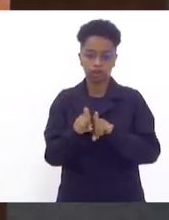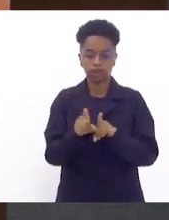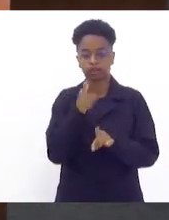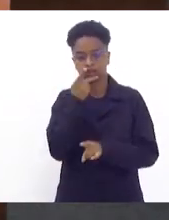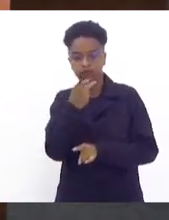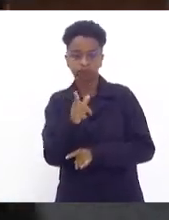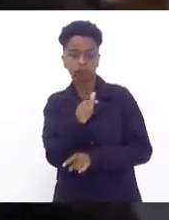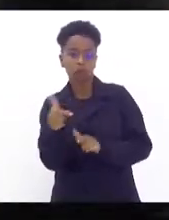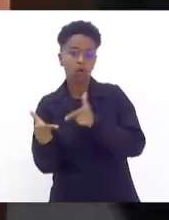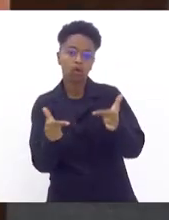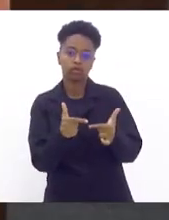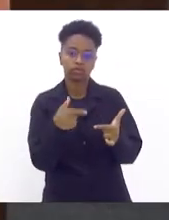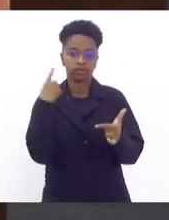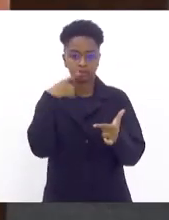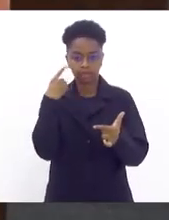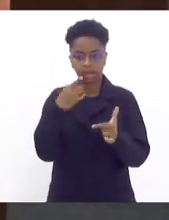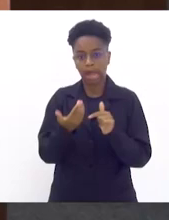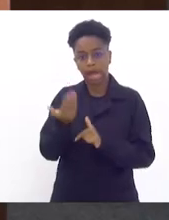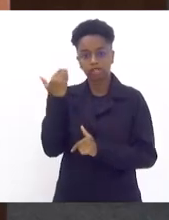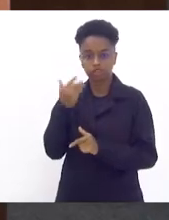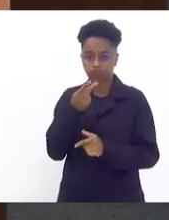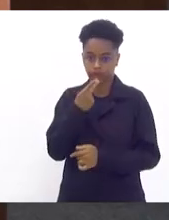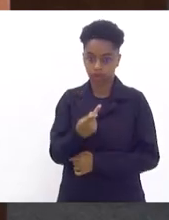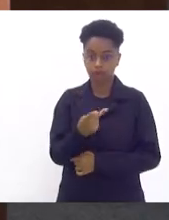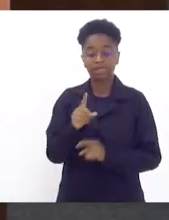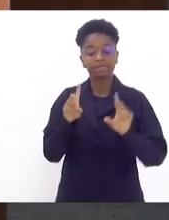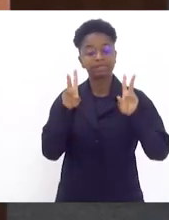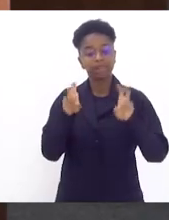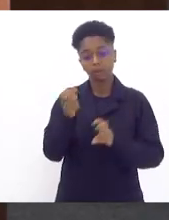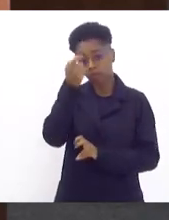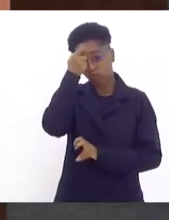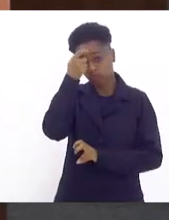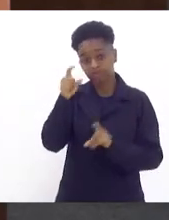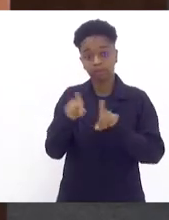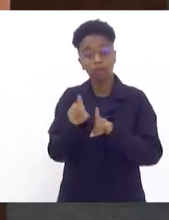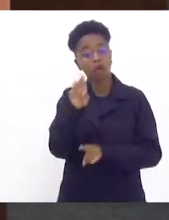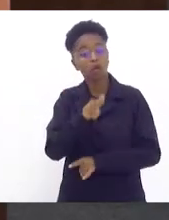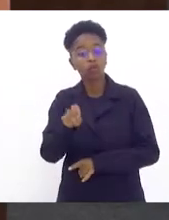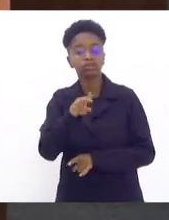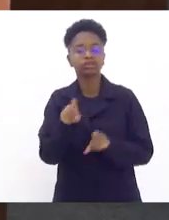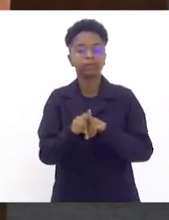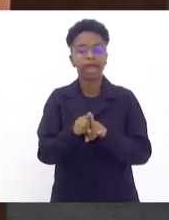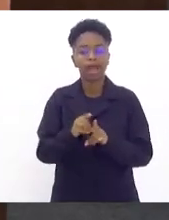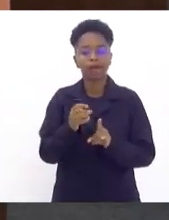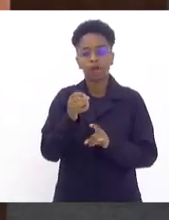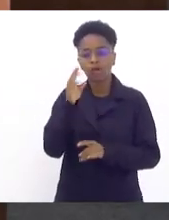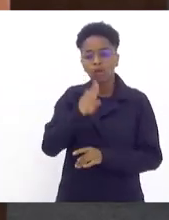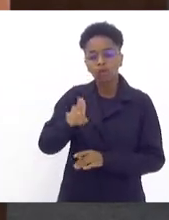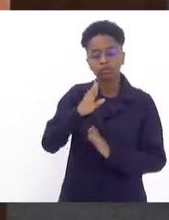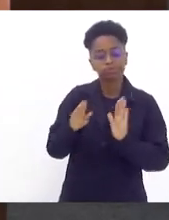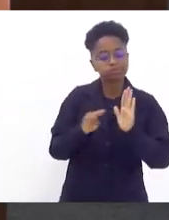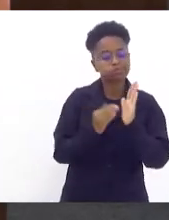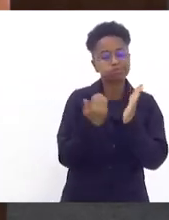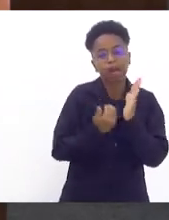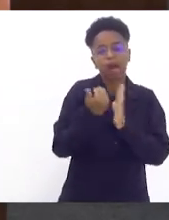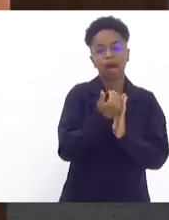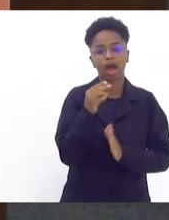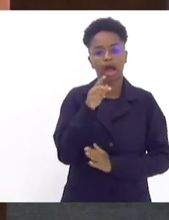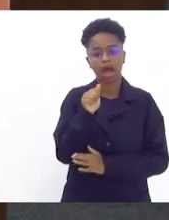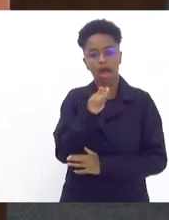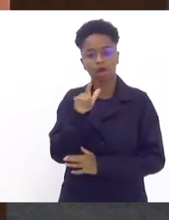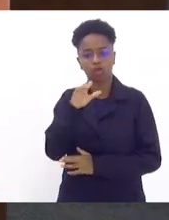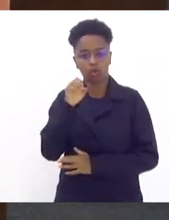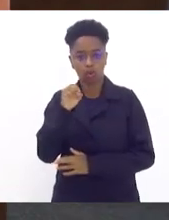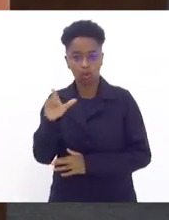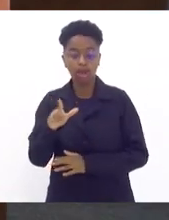companheiras deputados que me precederam, da conscientização sobre o uso e o abuso do álcool. Mas também o projeto de Vossa